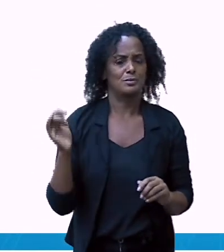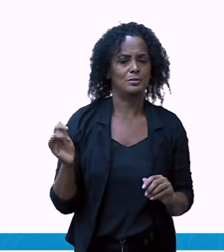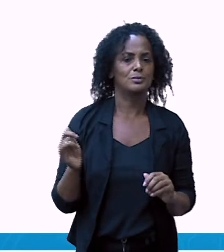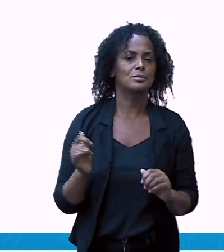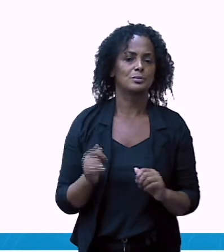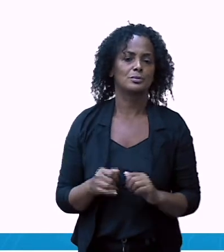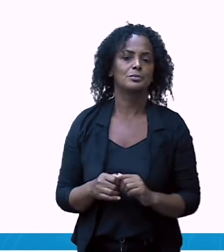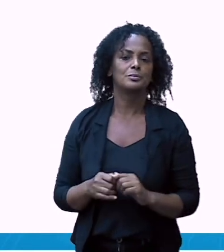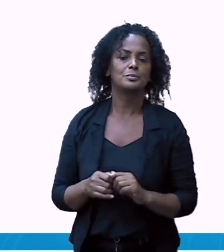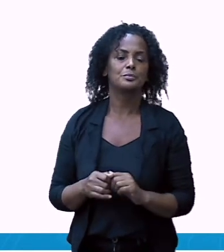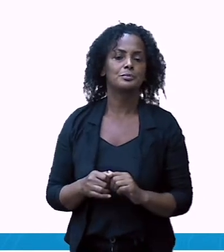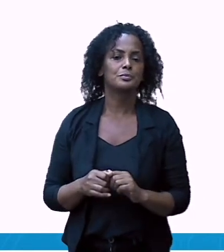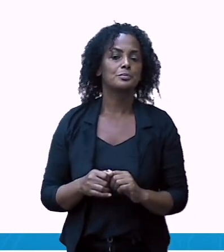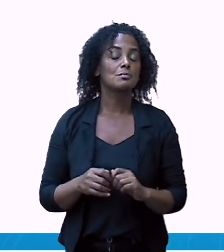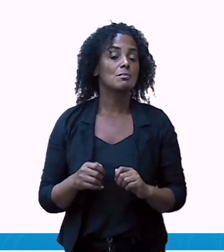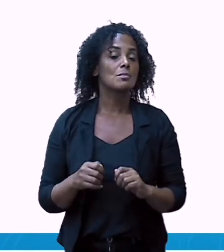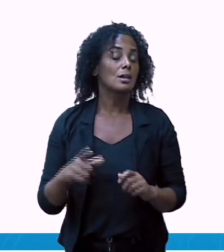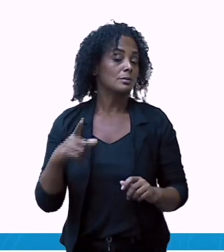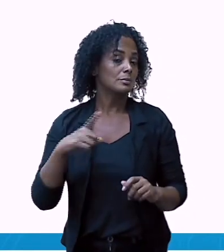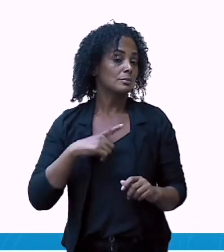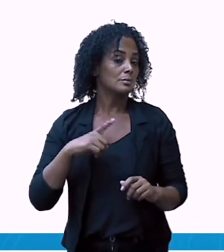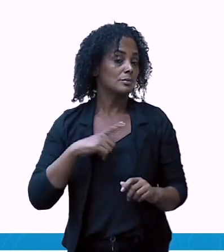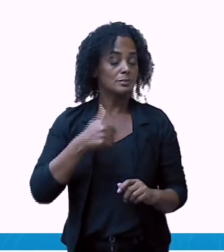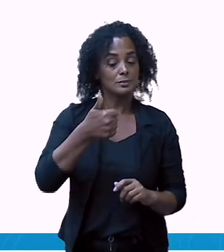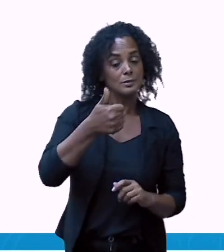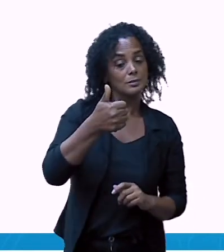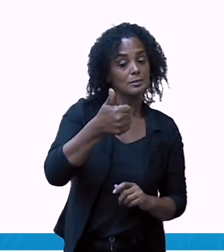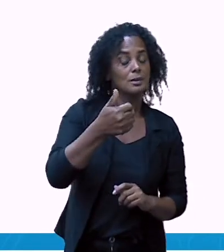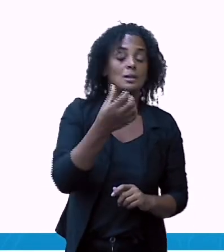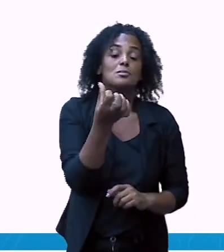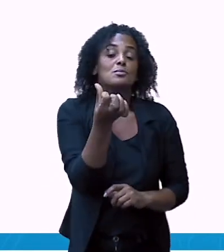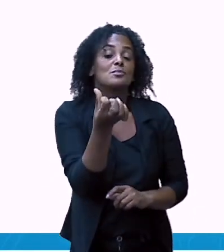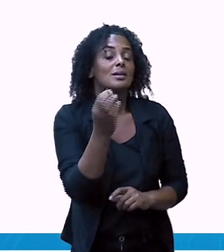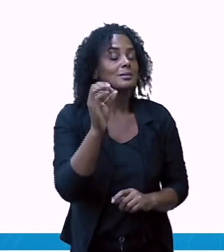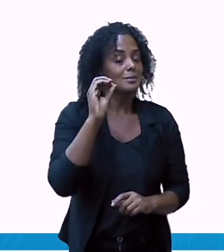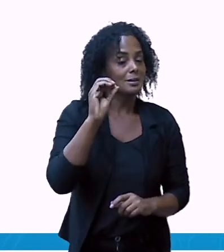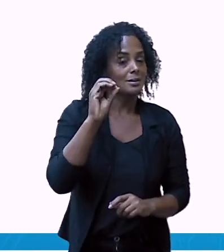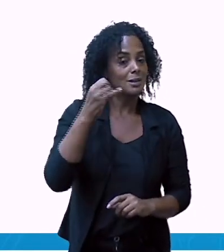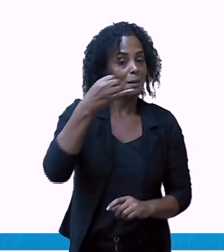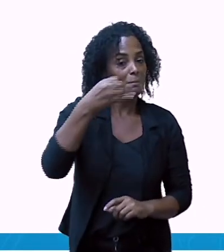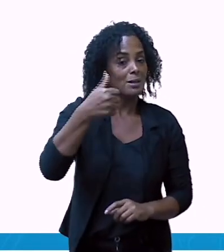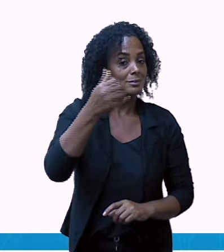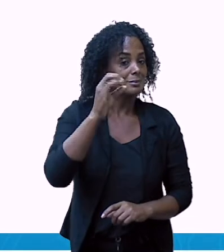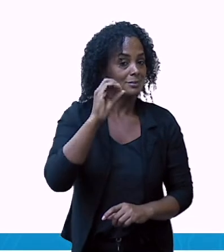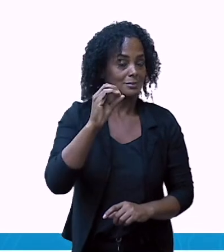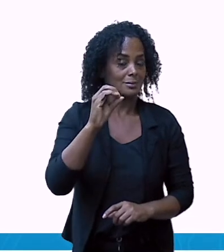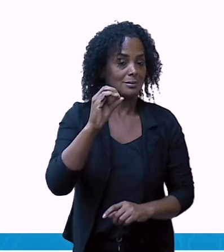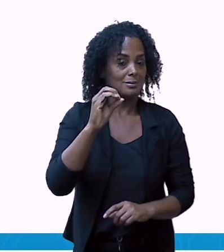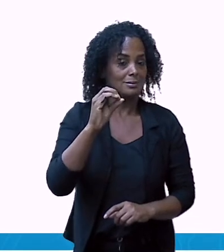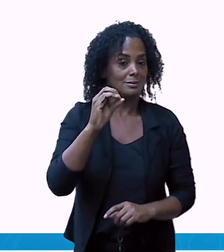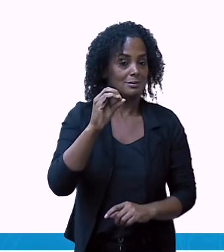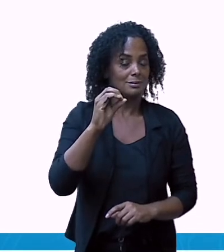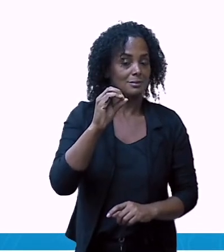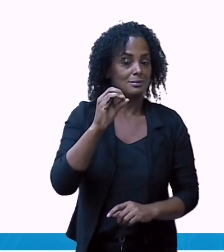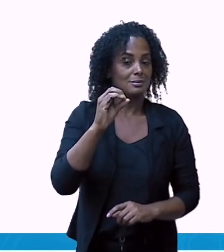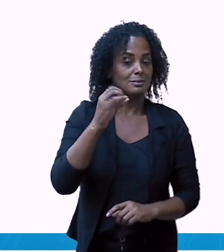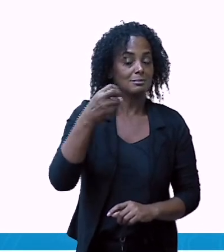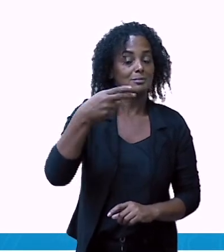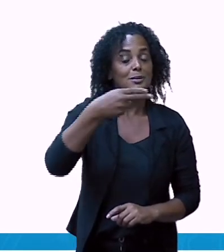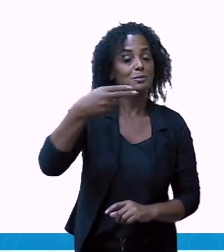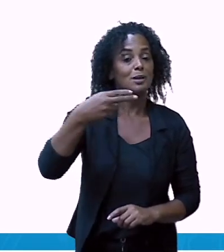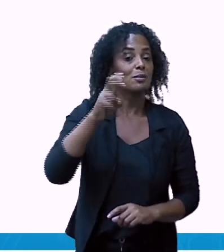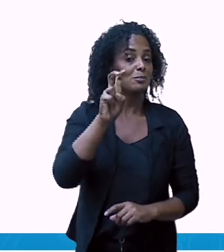tá? Então, nós temos aqui 60 menos 10. 60 menos 10 é